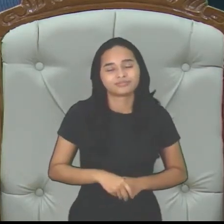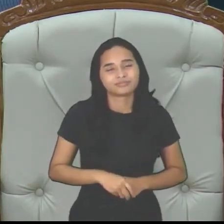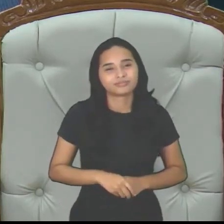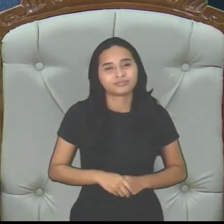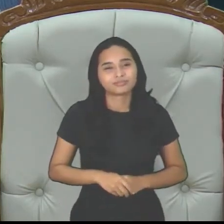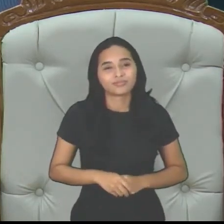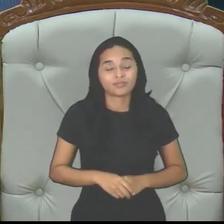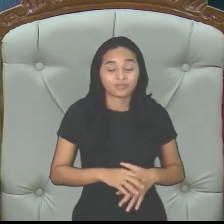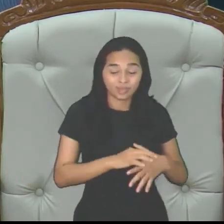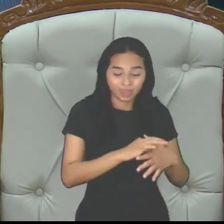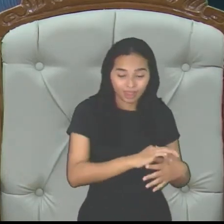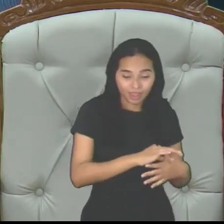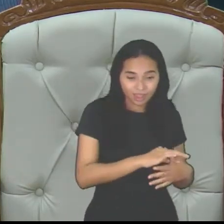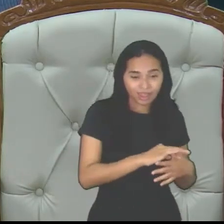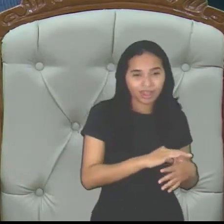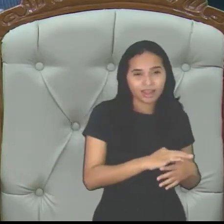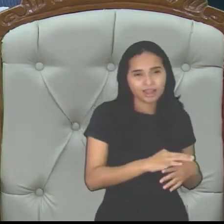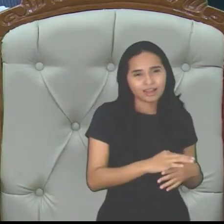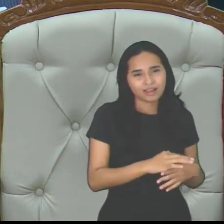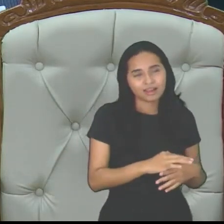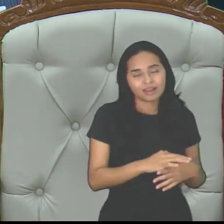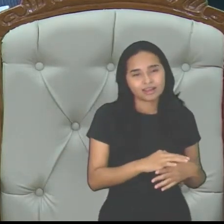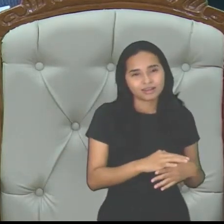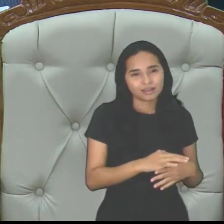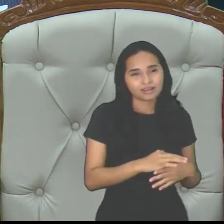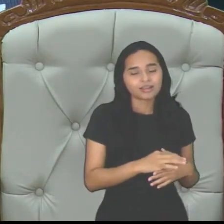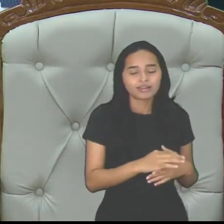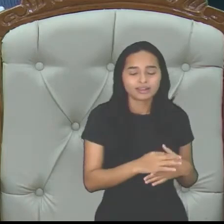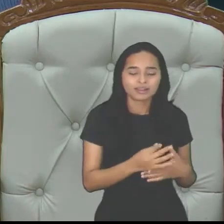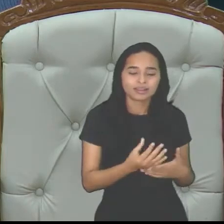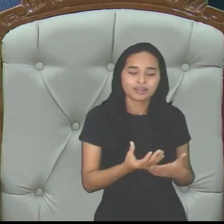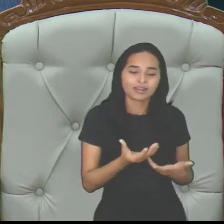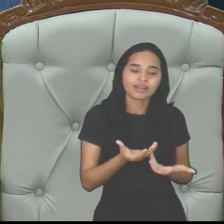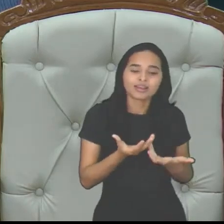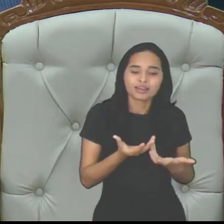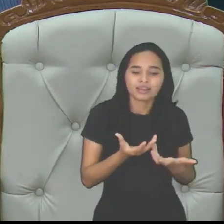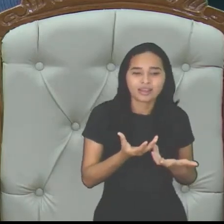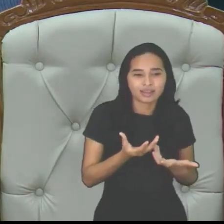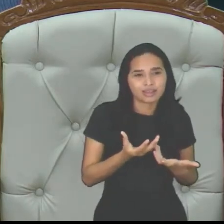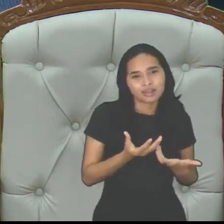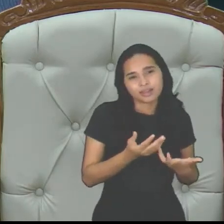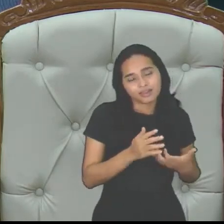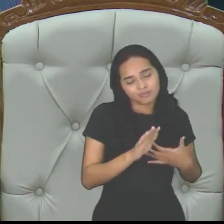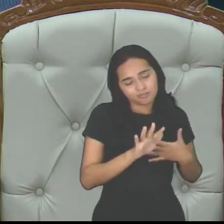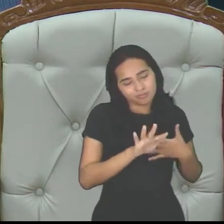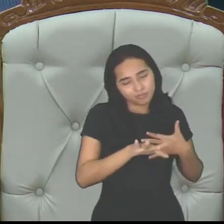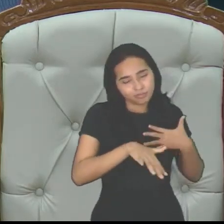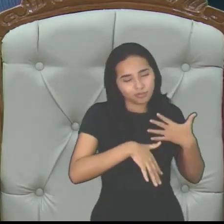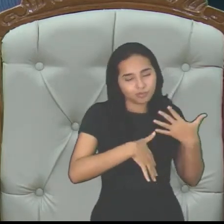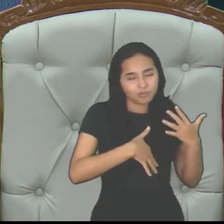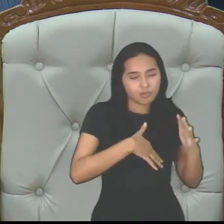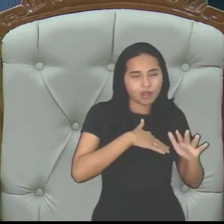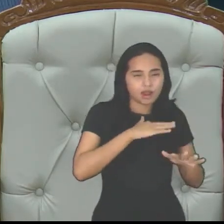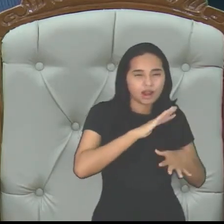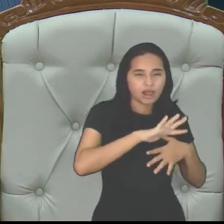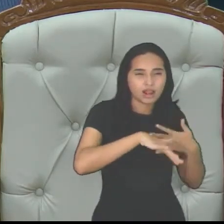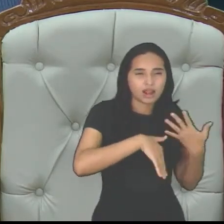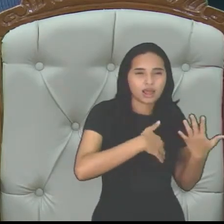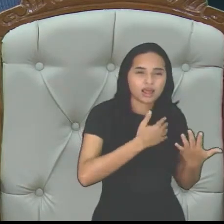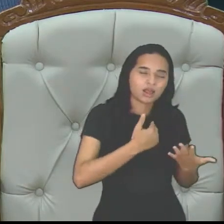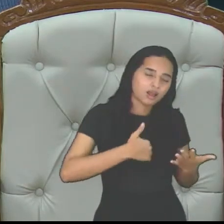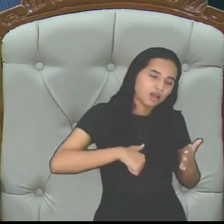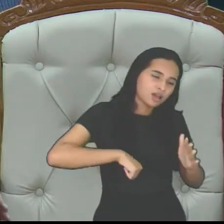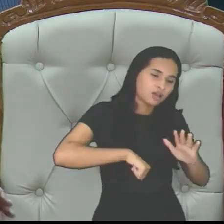homem carnal aparente, ele se denigre, se corrompe, o